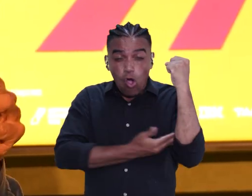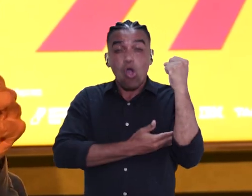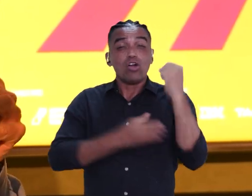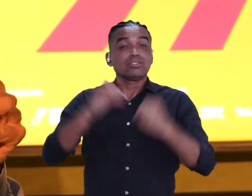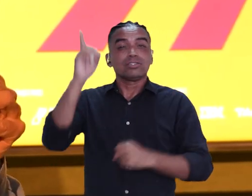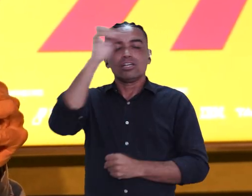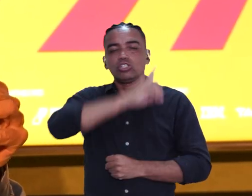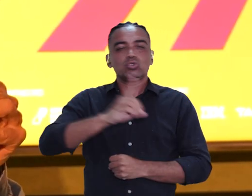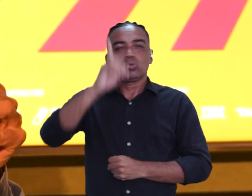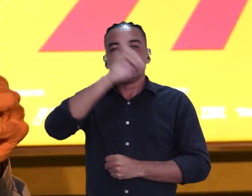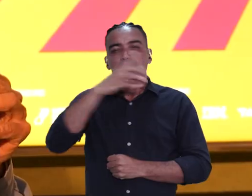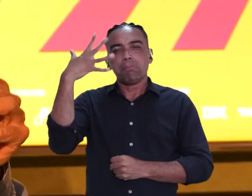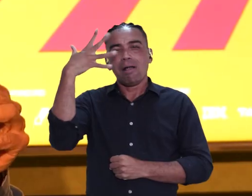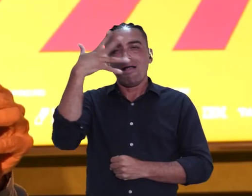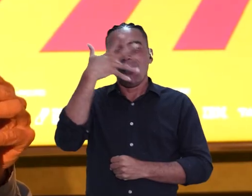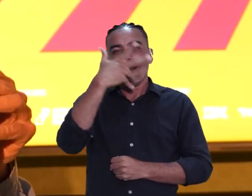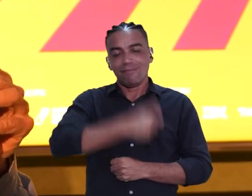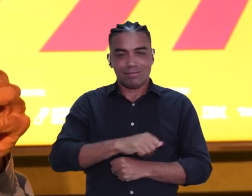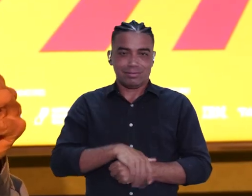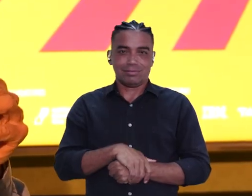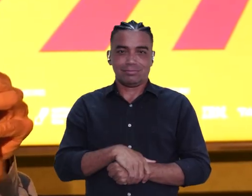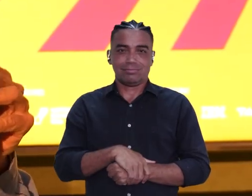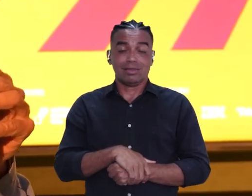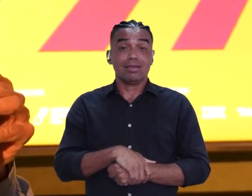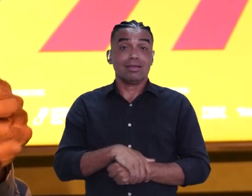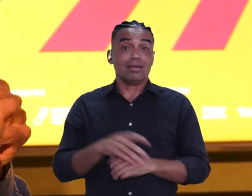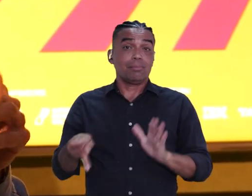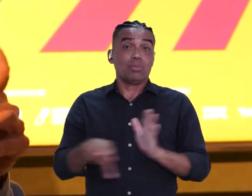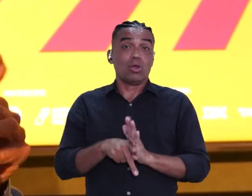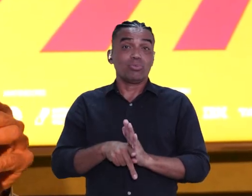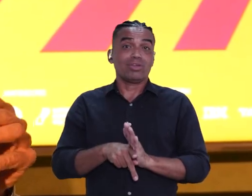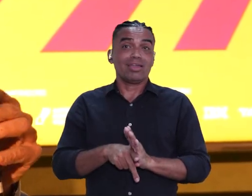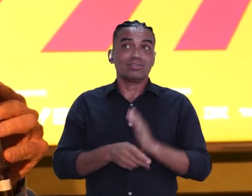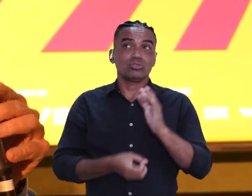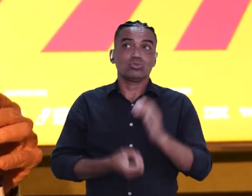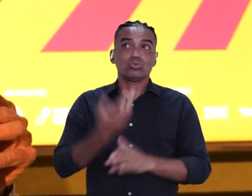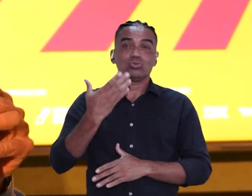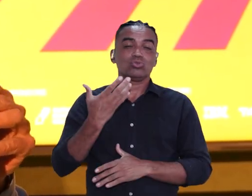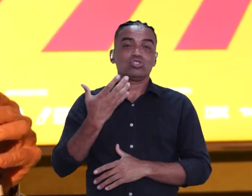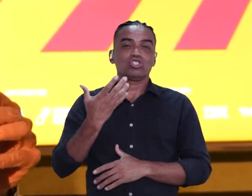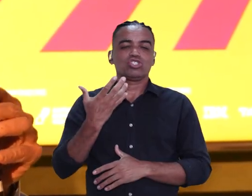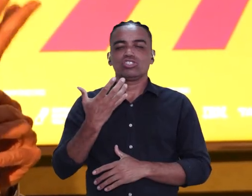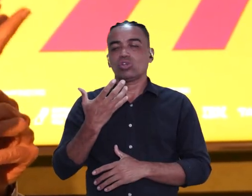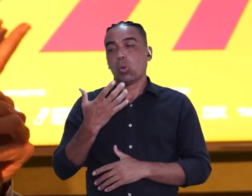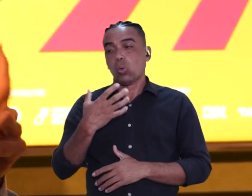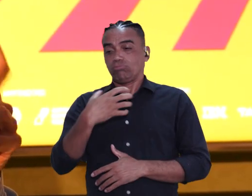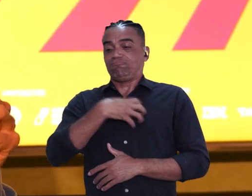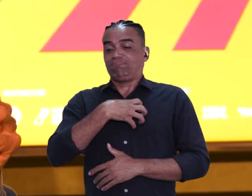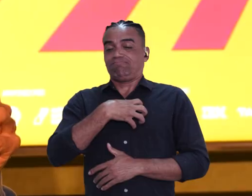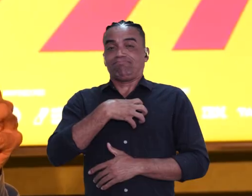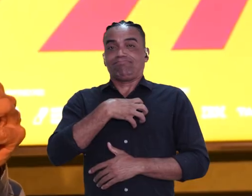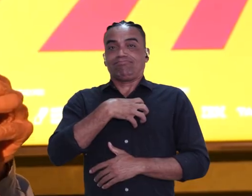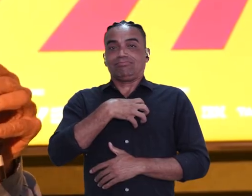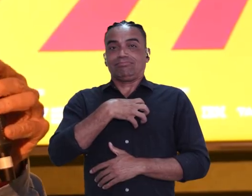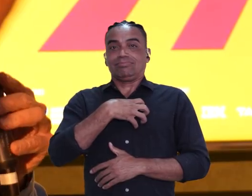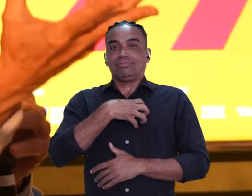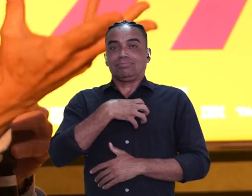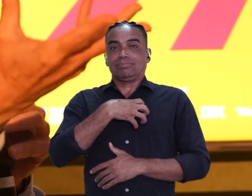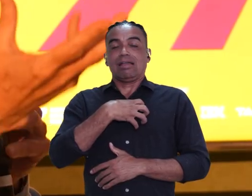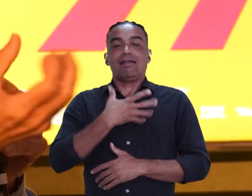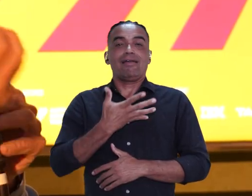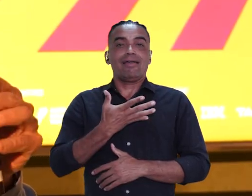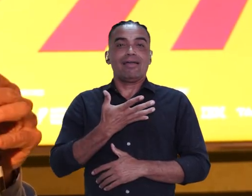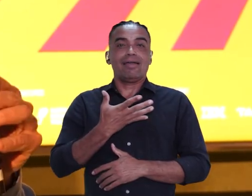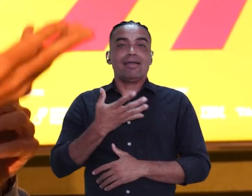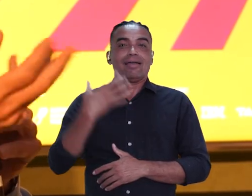domingo luminoso, vem pela canção, vem de algum modo muito